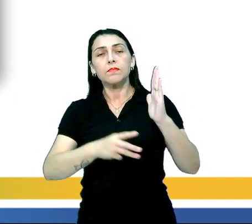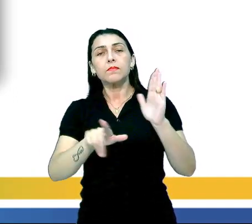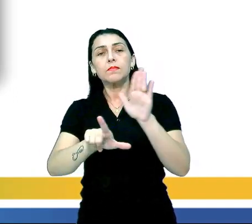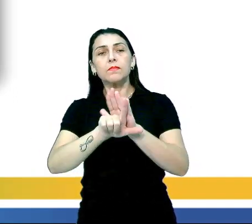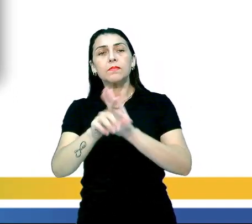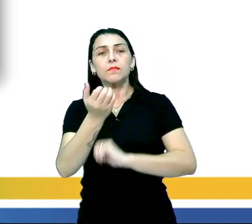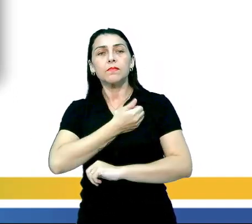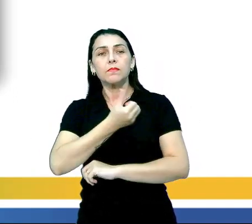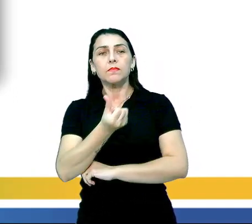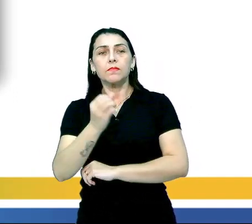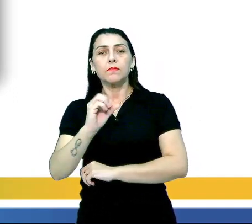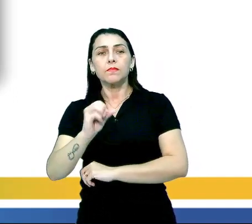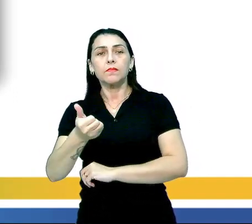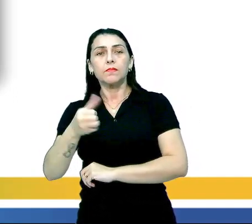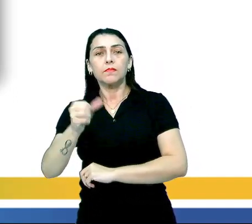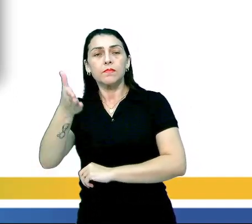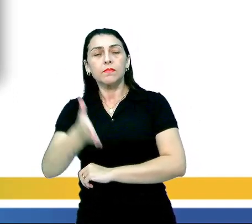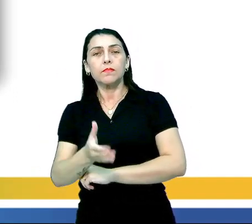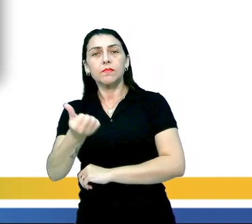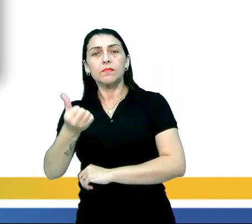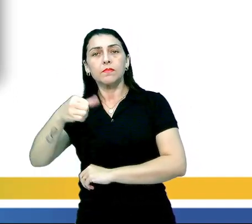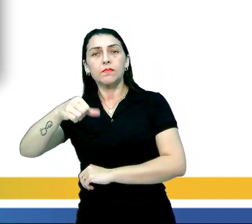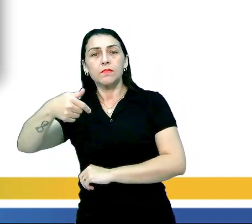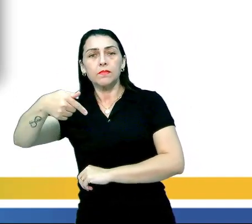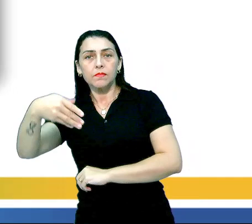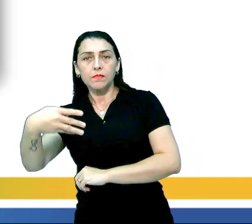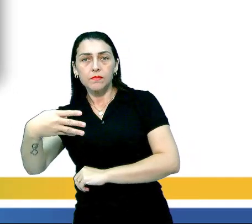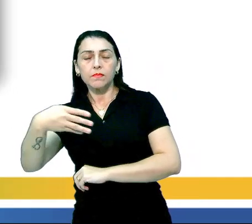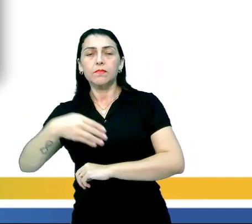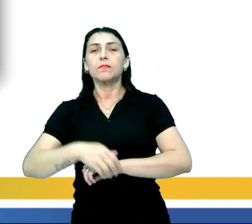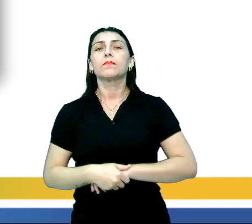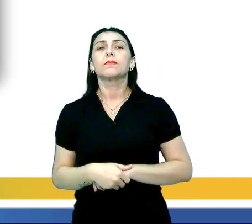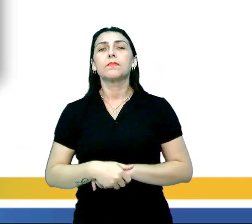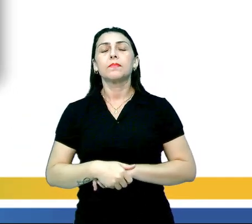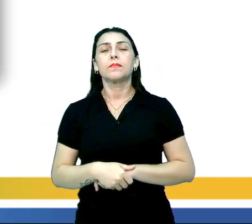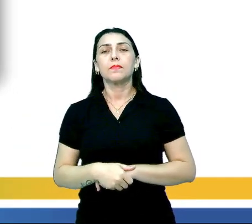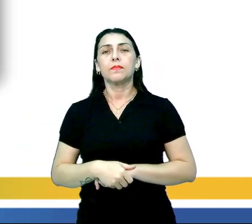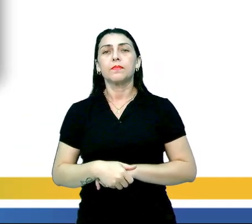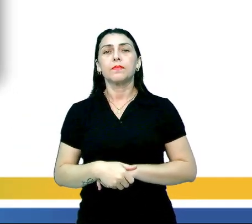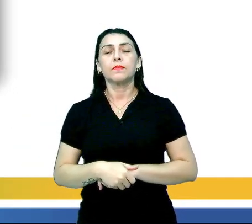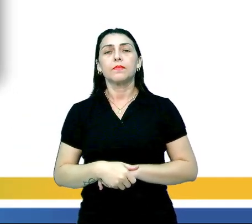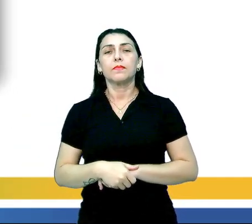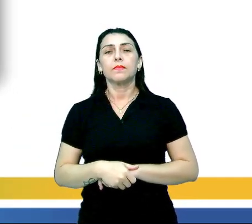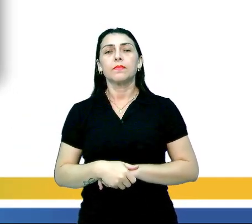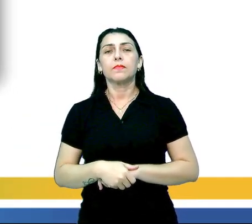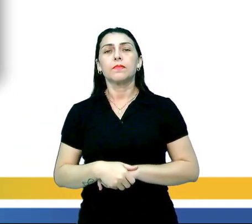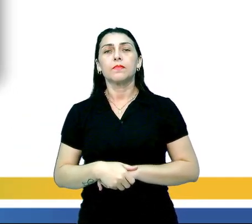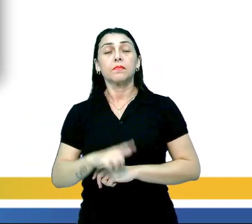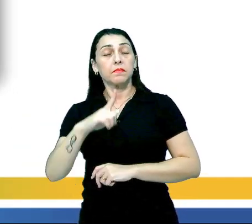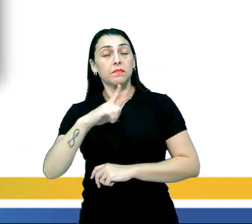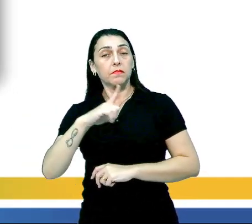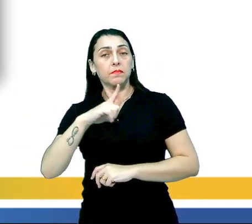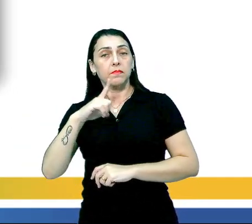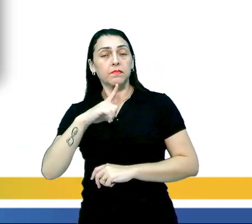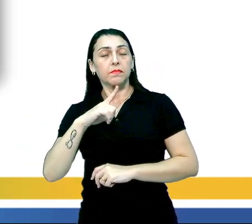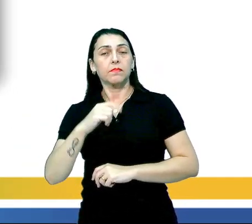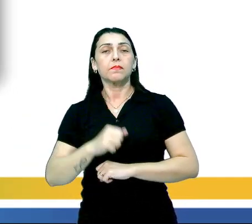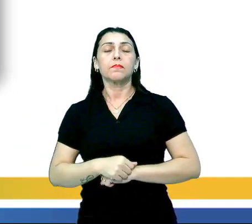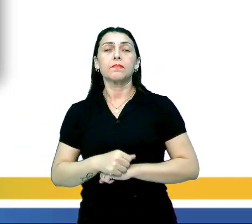Lei número 6.019 do ano de 1974. E aí nós temos,